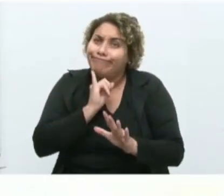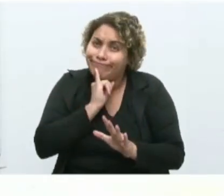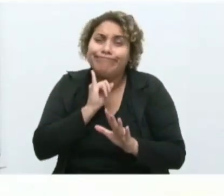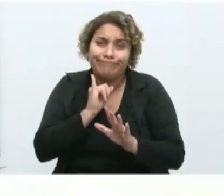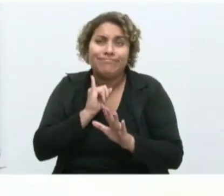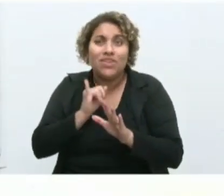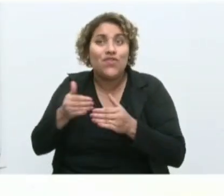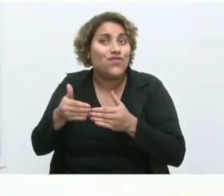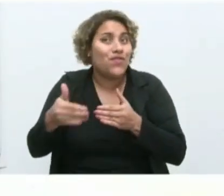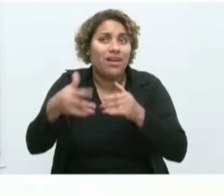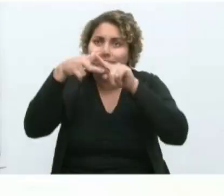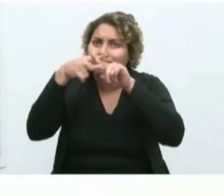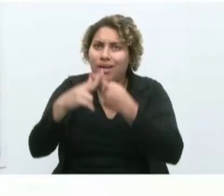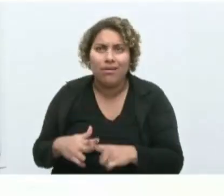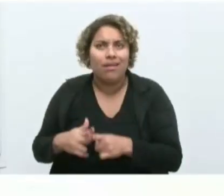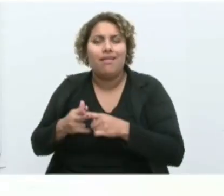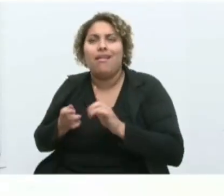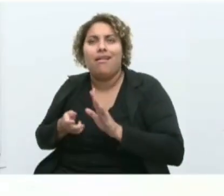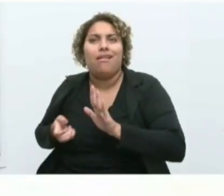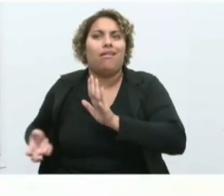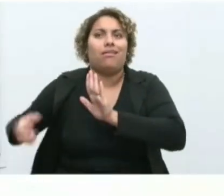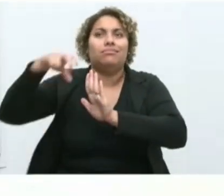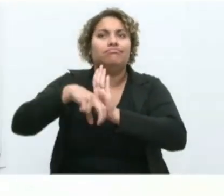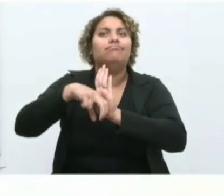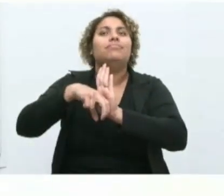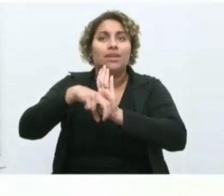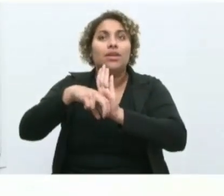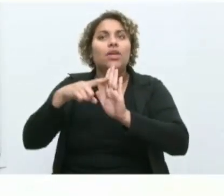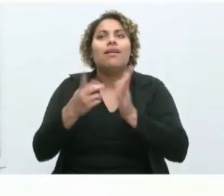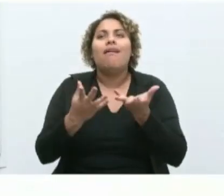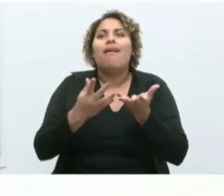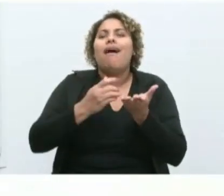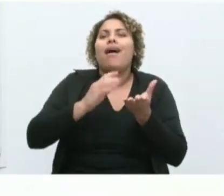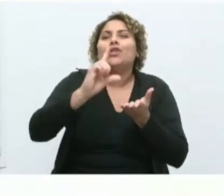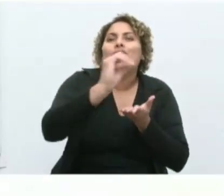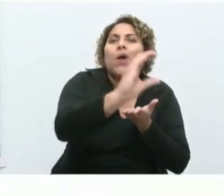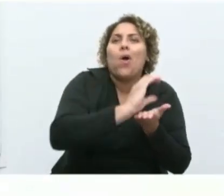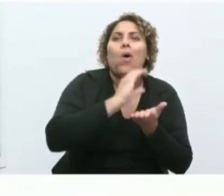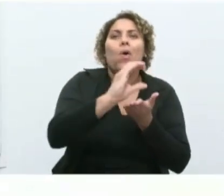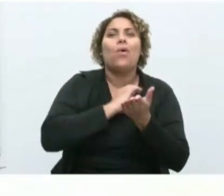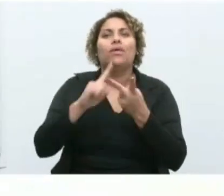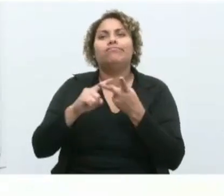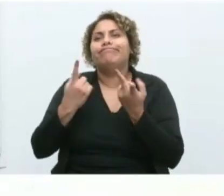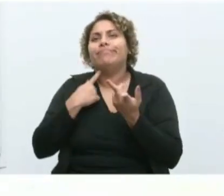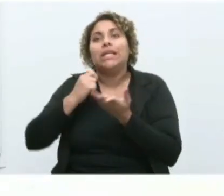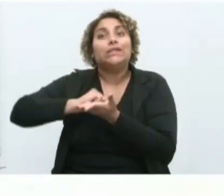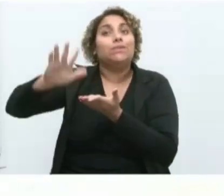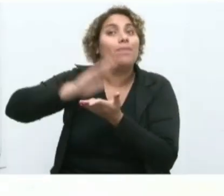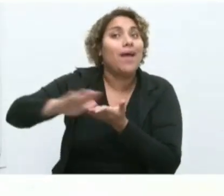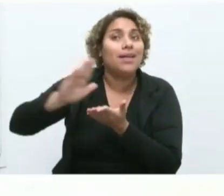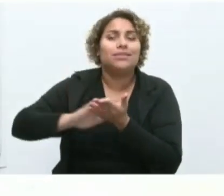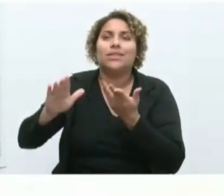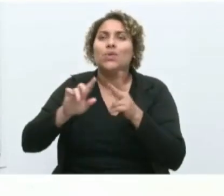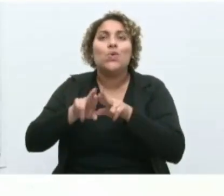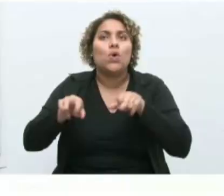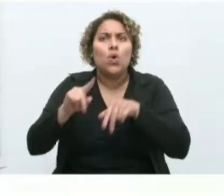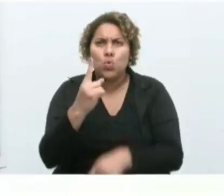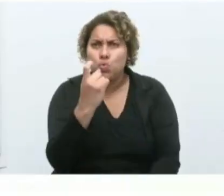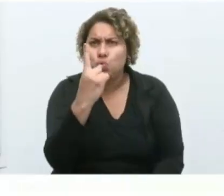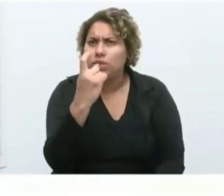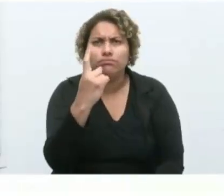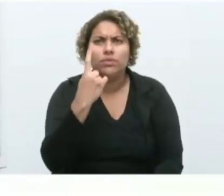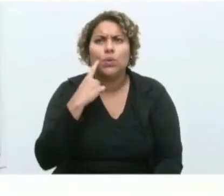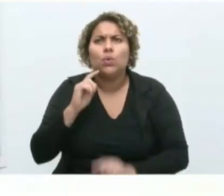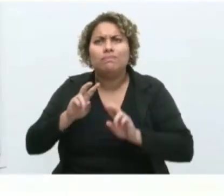desbruçar nas receitas, nas despesas, e realmente o turismo é uma das. Ela não é a única maneira. Eu tenho me debruçado em estudos